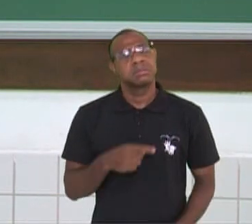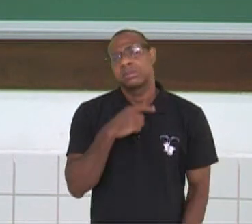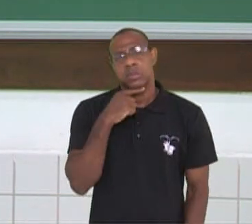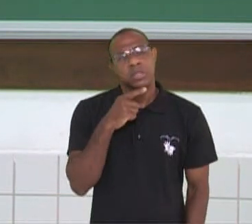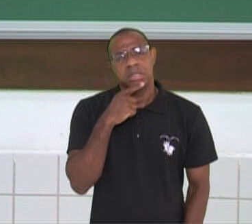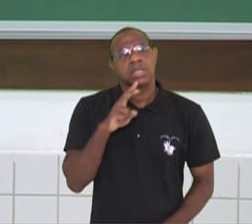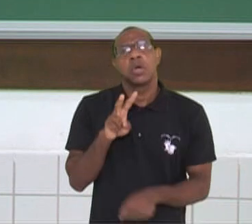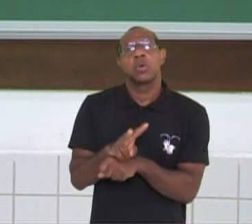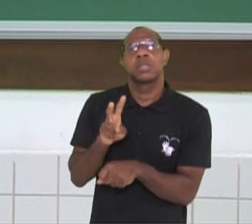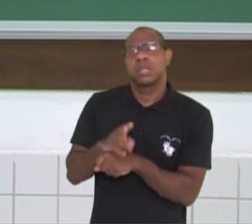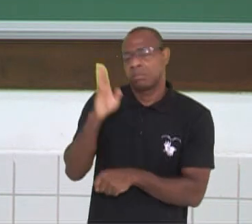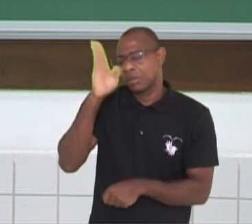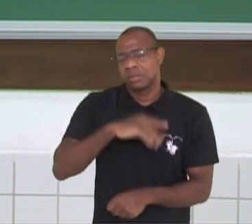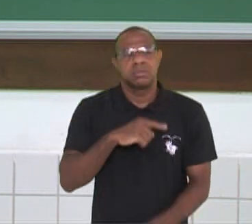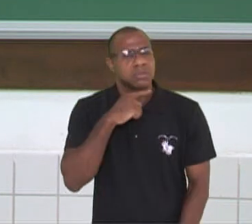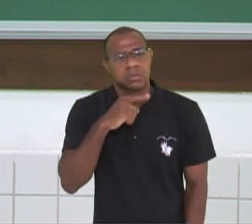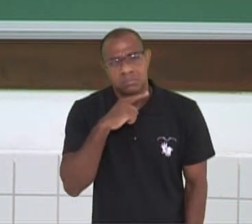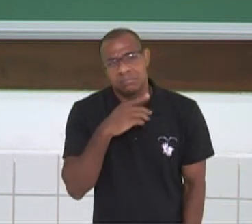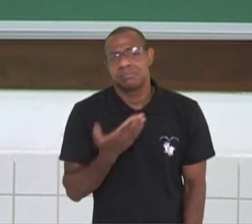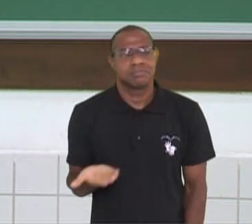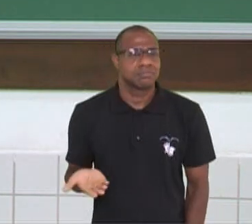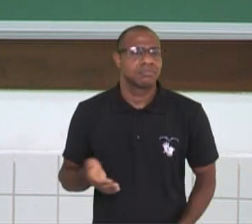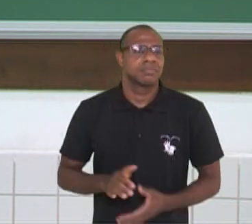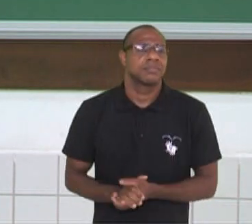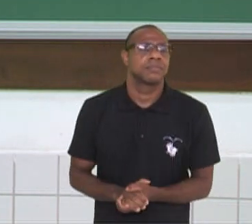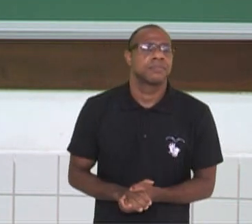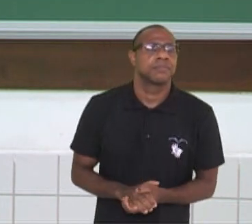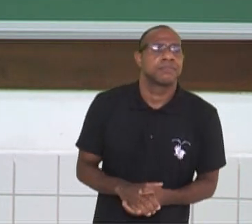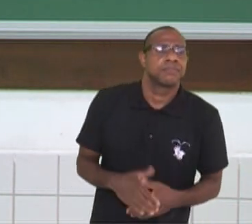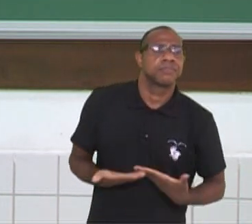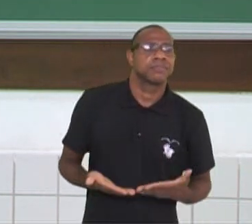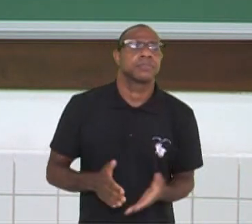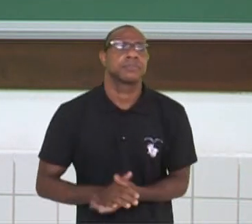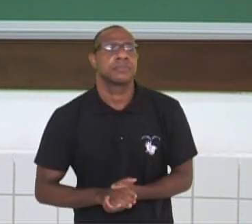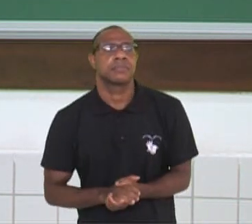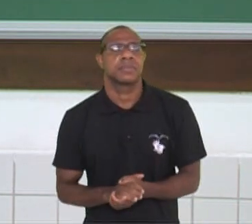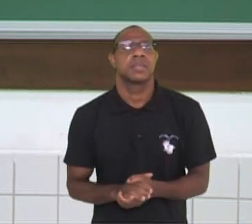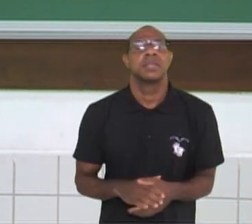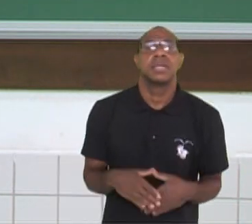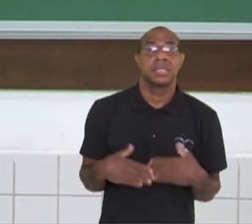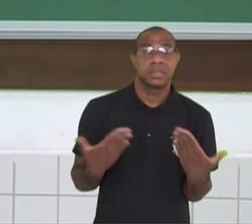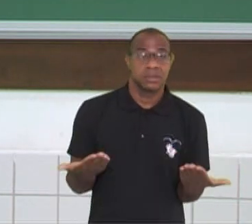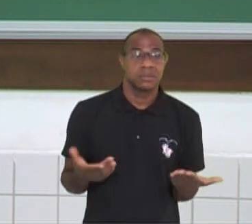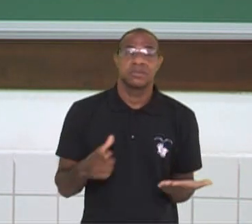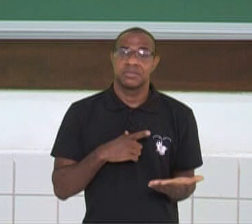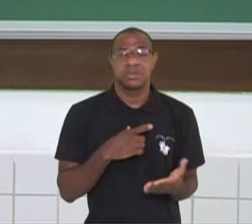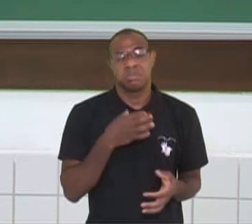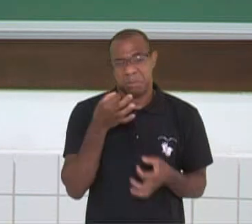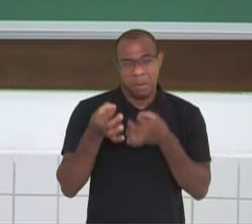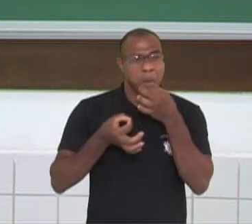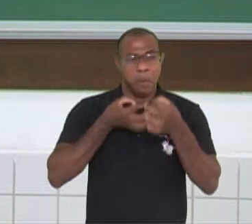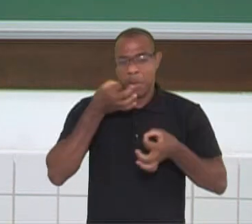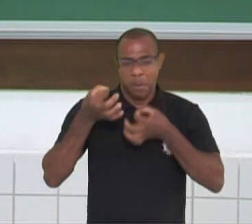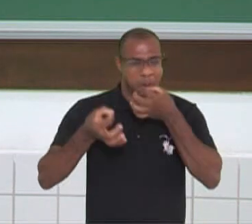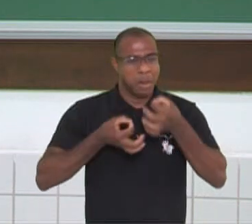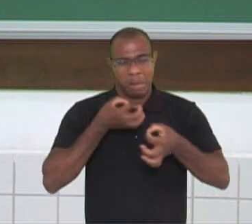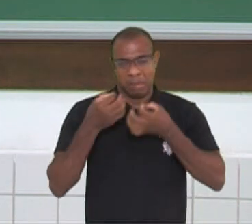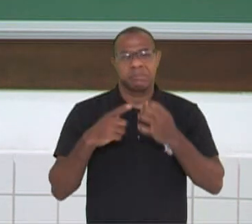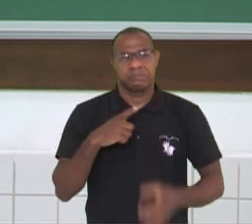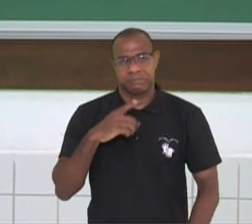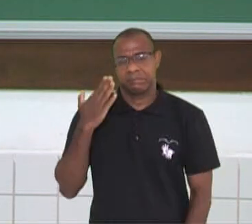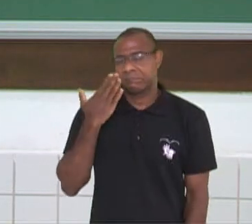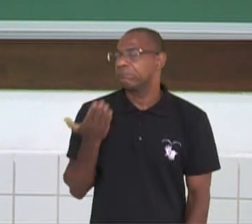então, existe uma crítica ao governo Dom Pedro II, uma crítica ao Império nessa imagem. Então, a partir daí,